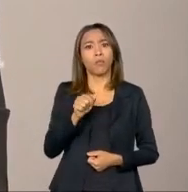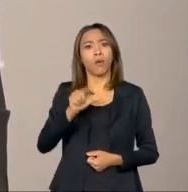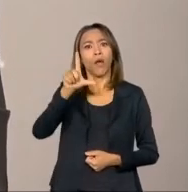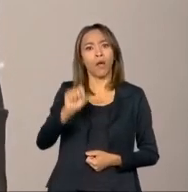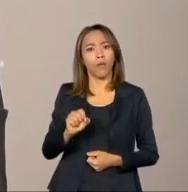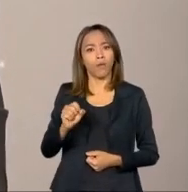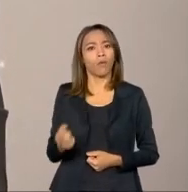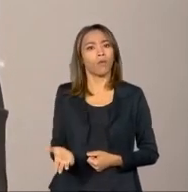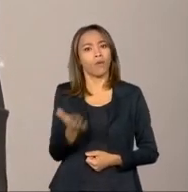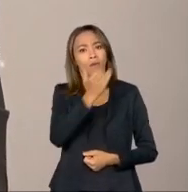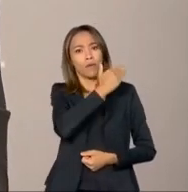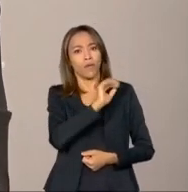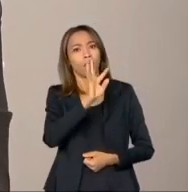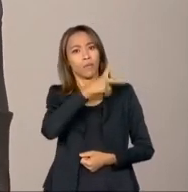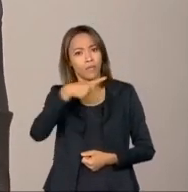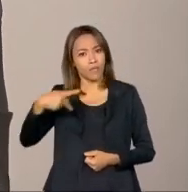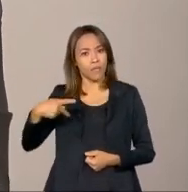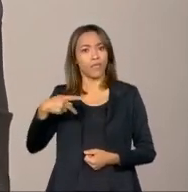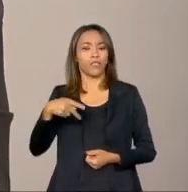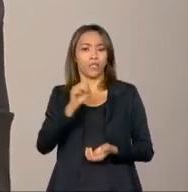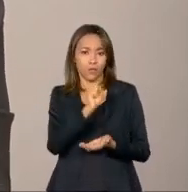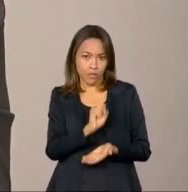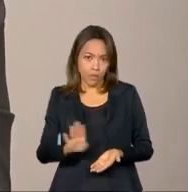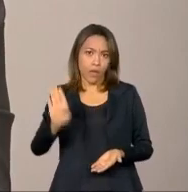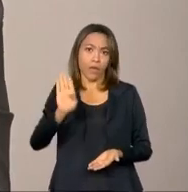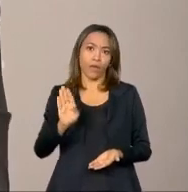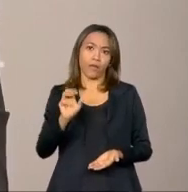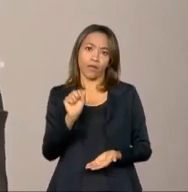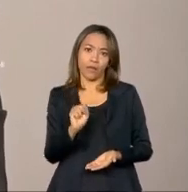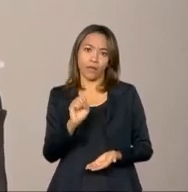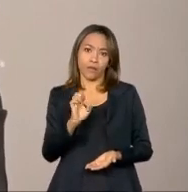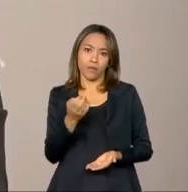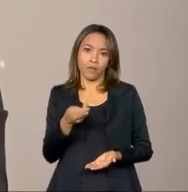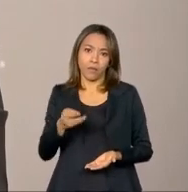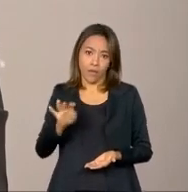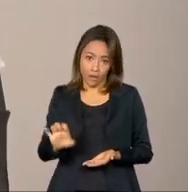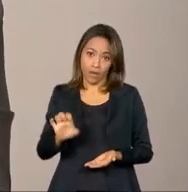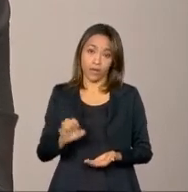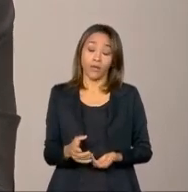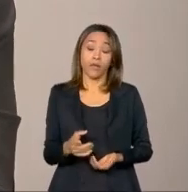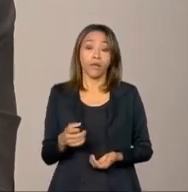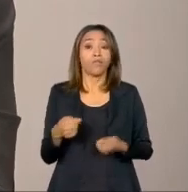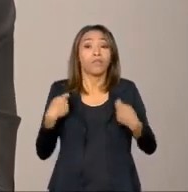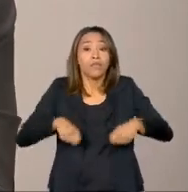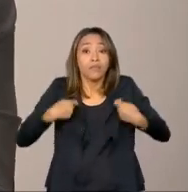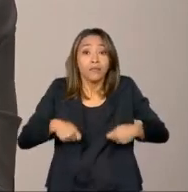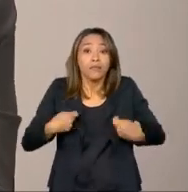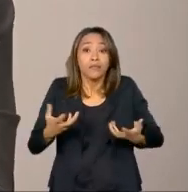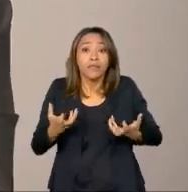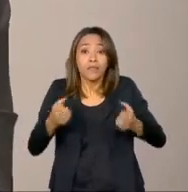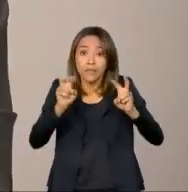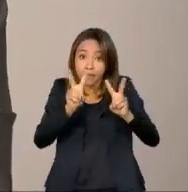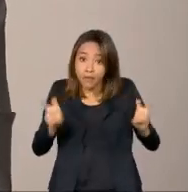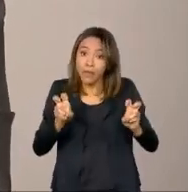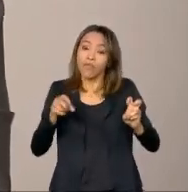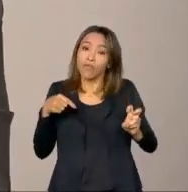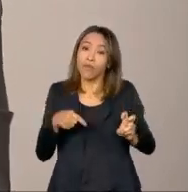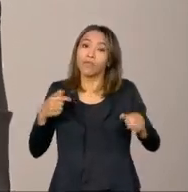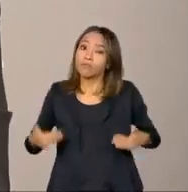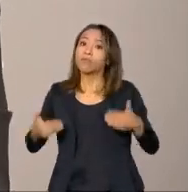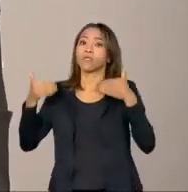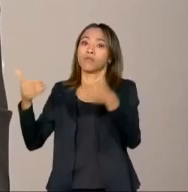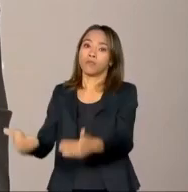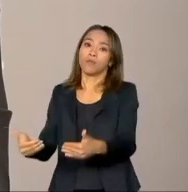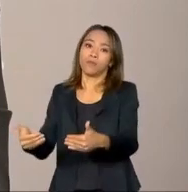presidia o SEBRAE, tinha vontade de que esse assunto fosse elevado ao patamar de